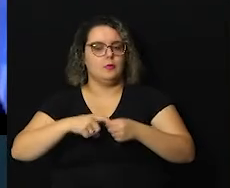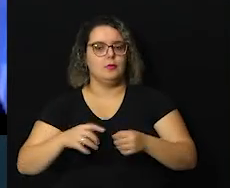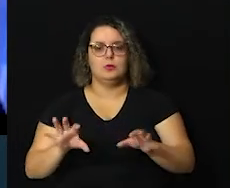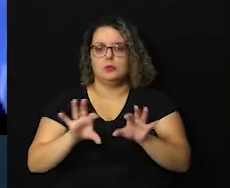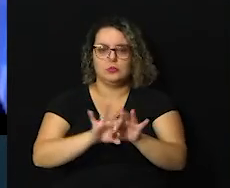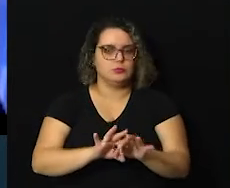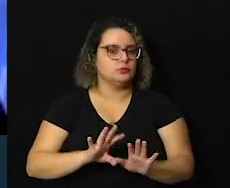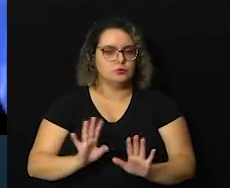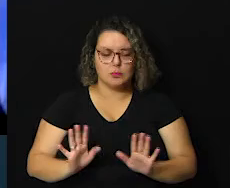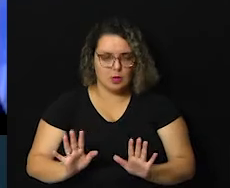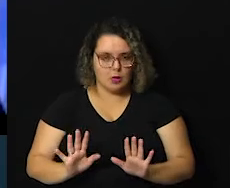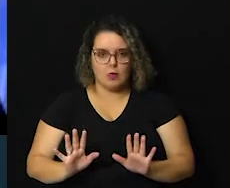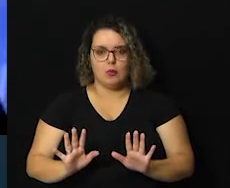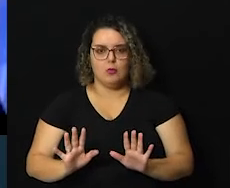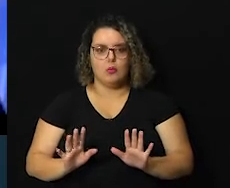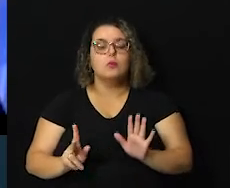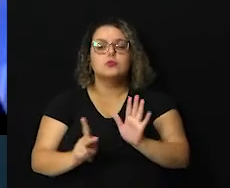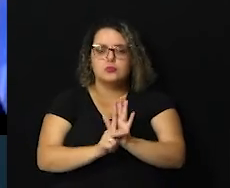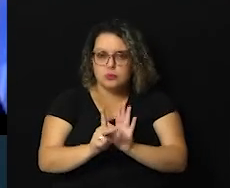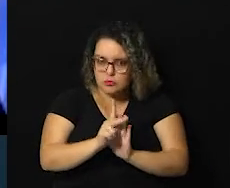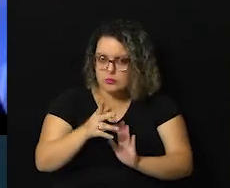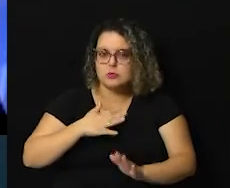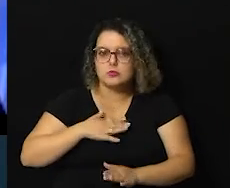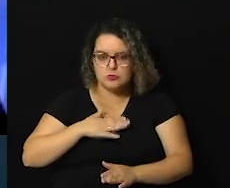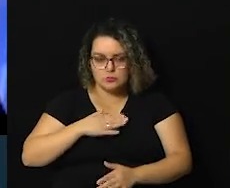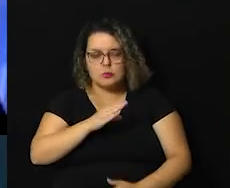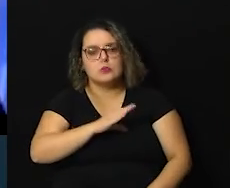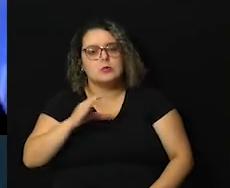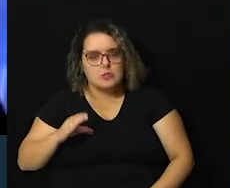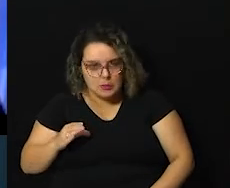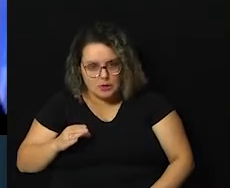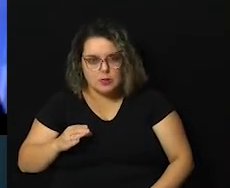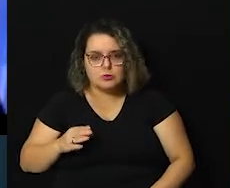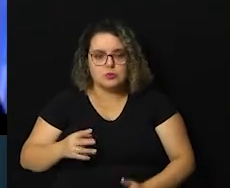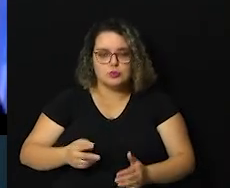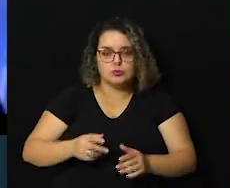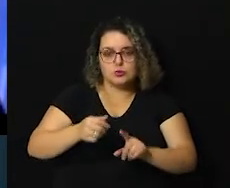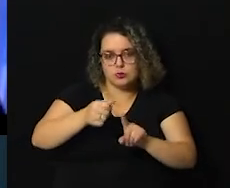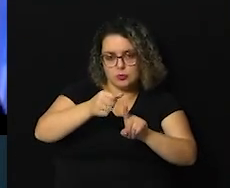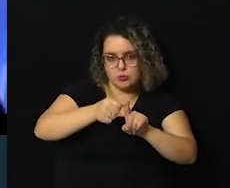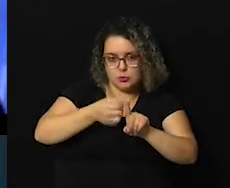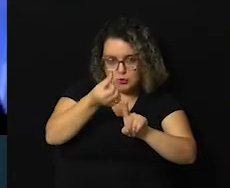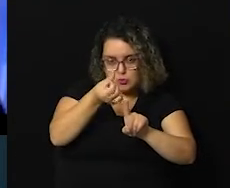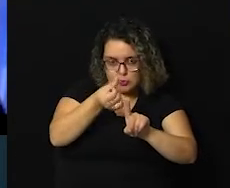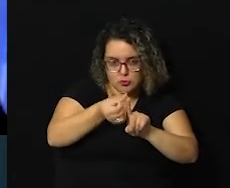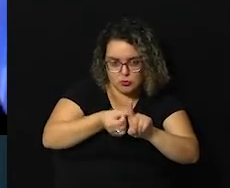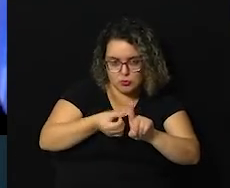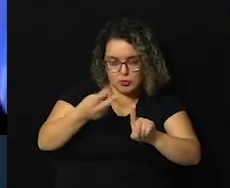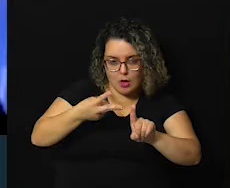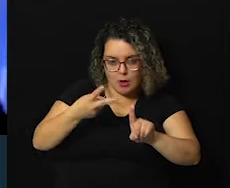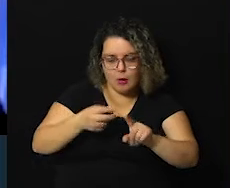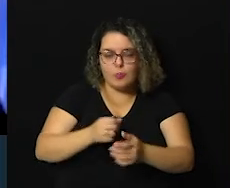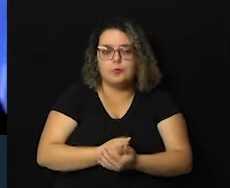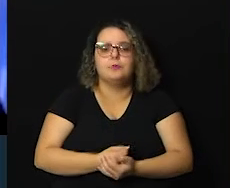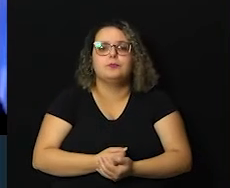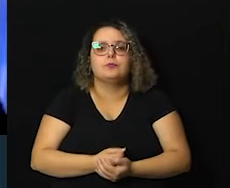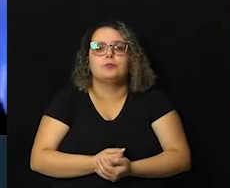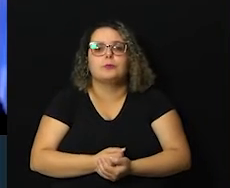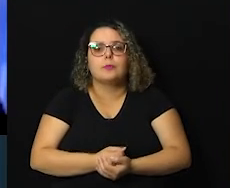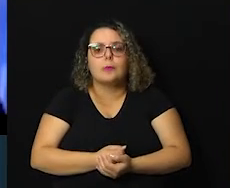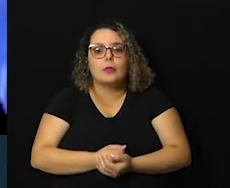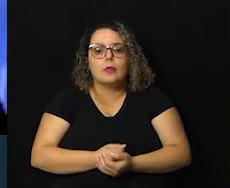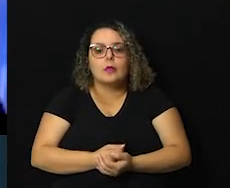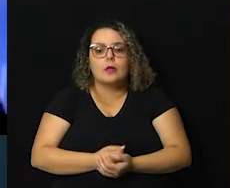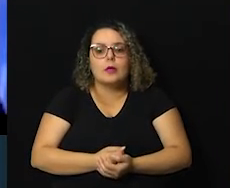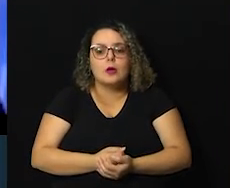nunca mais vai voltar a se reunir os planos inclusive dos nossos clientes é e no segundo semestre a gente retorne